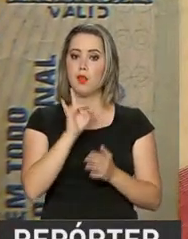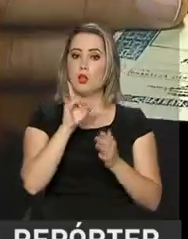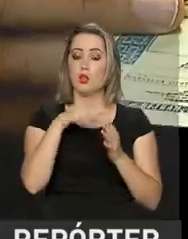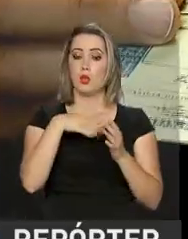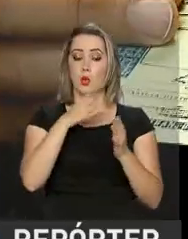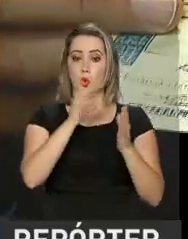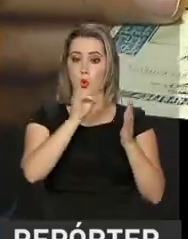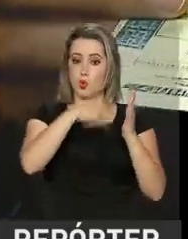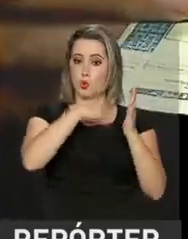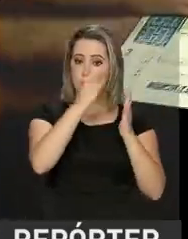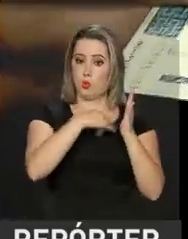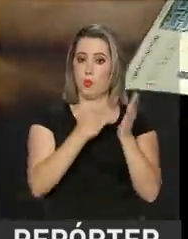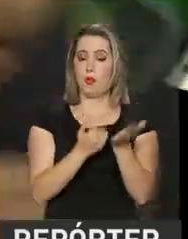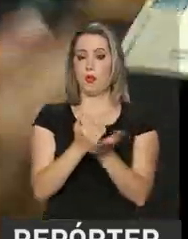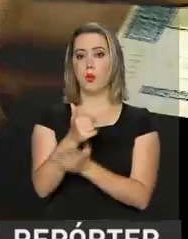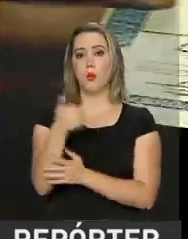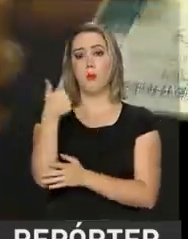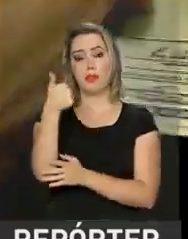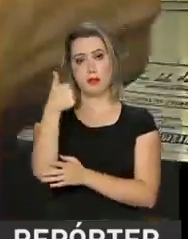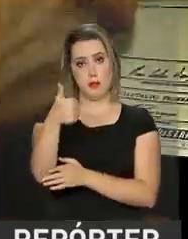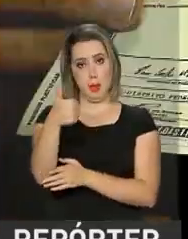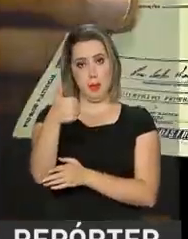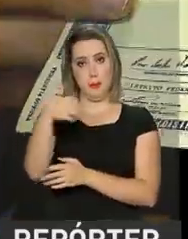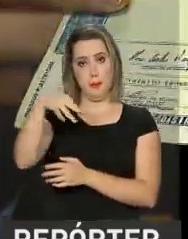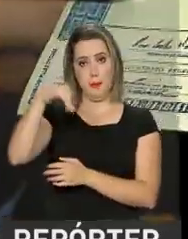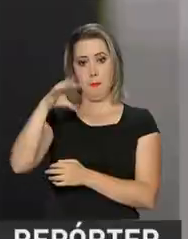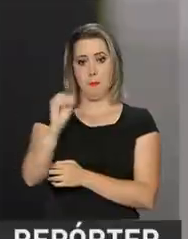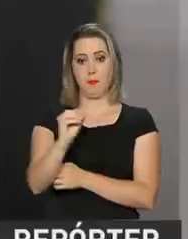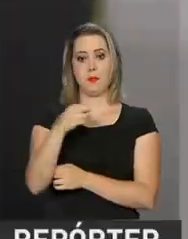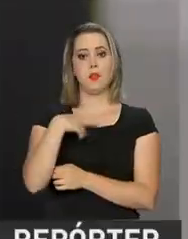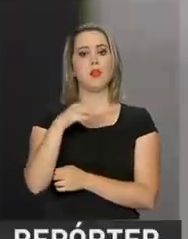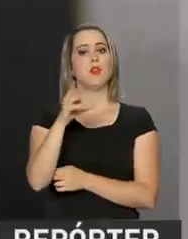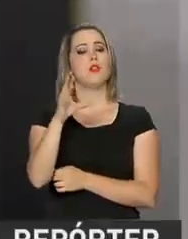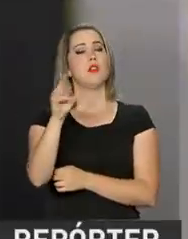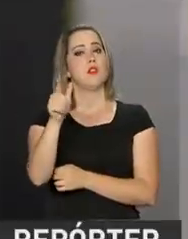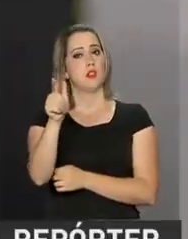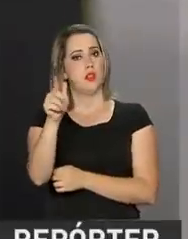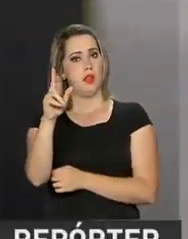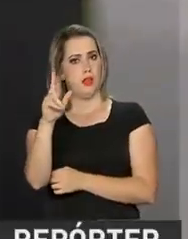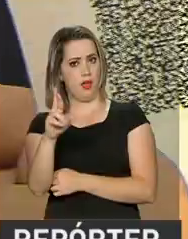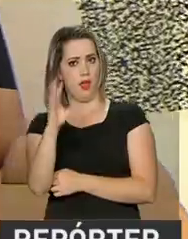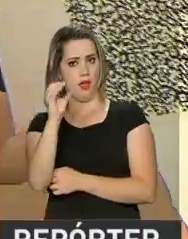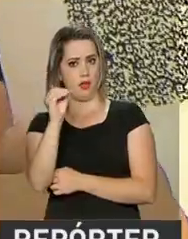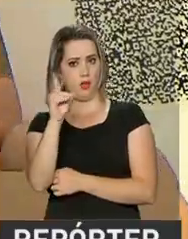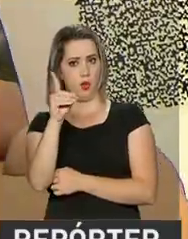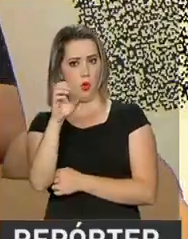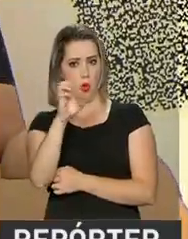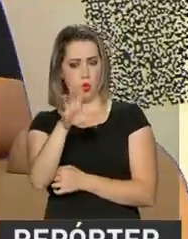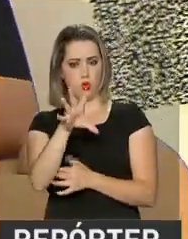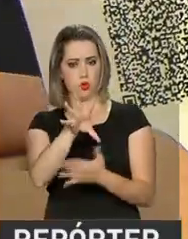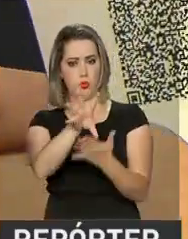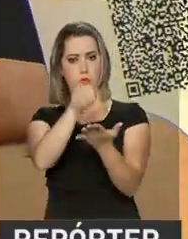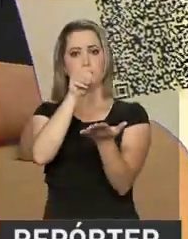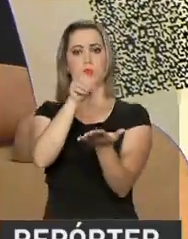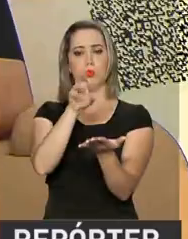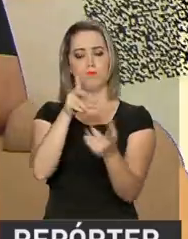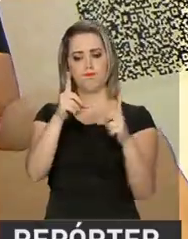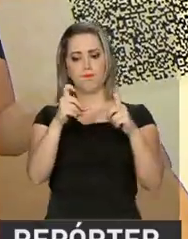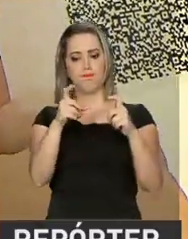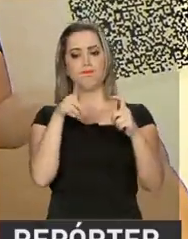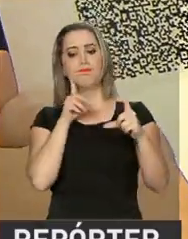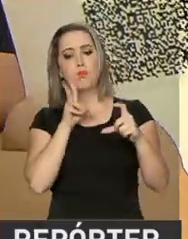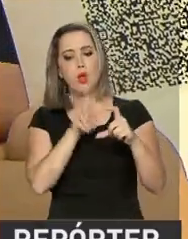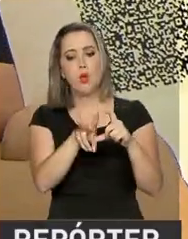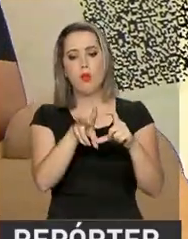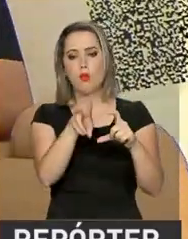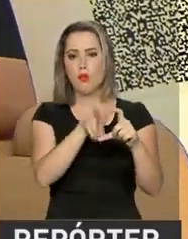partir do dia 1eo de Maio já tem o chamado Car code com um aplicativo de celular é possível ler esse código e confirmar